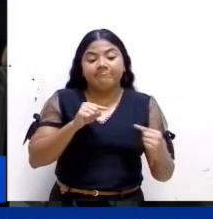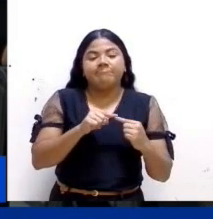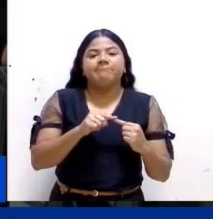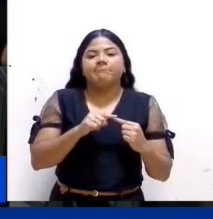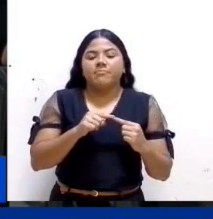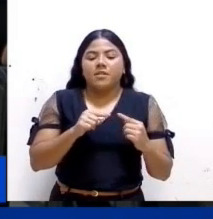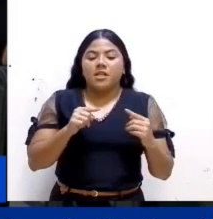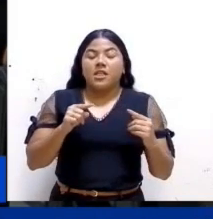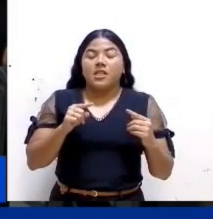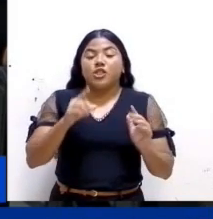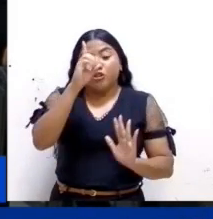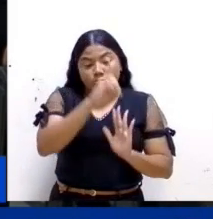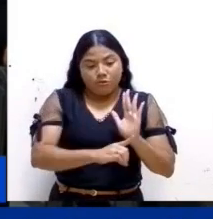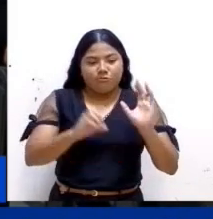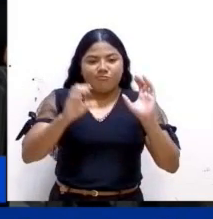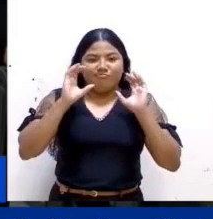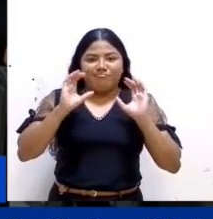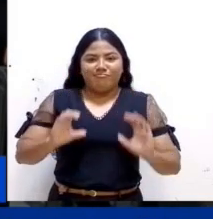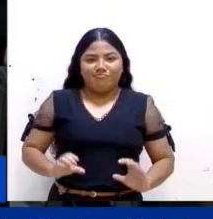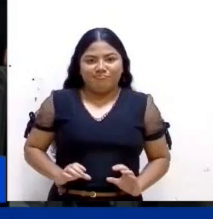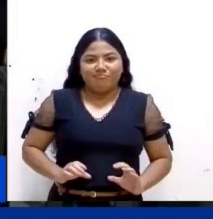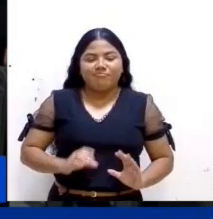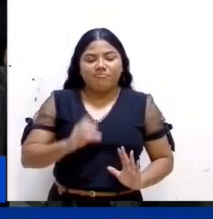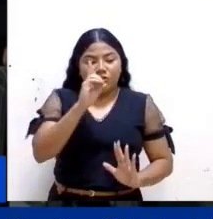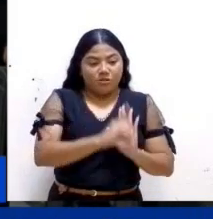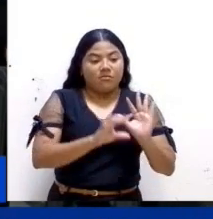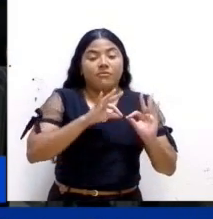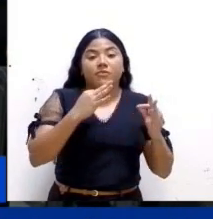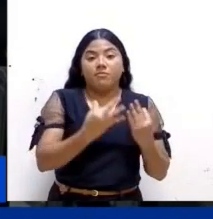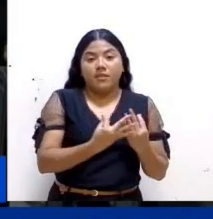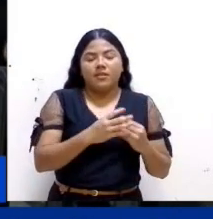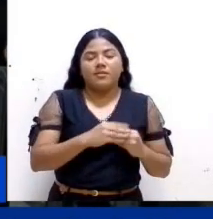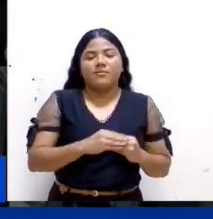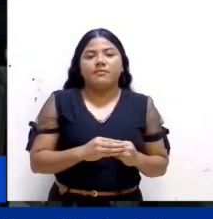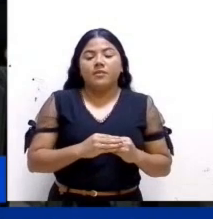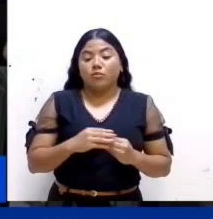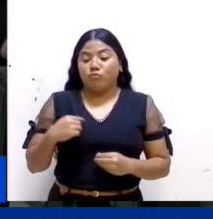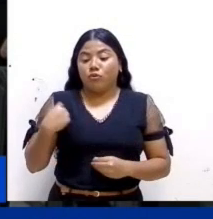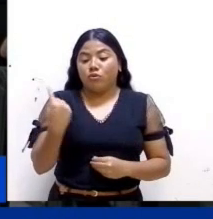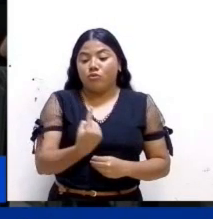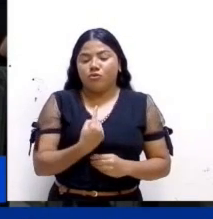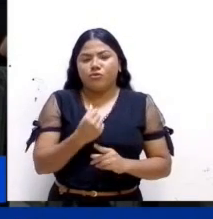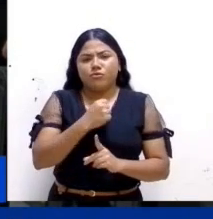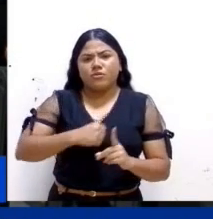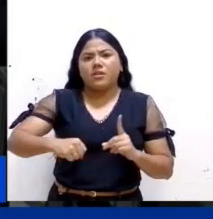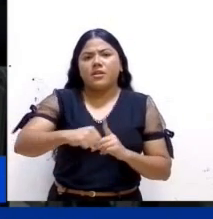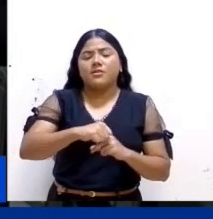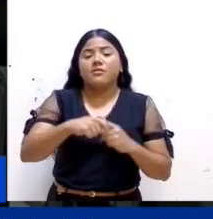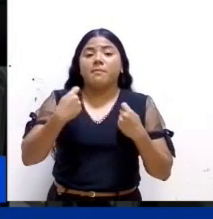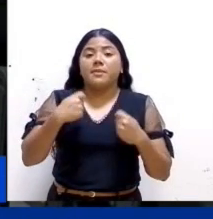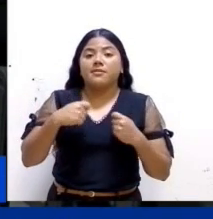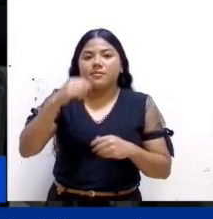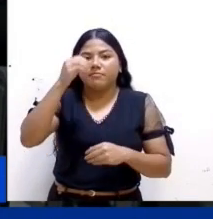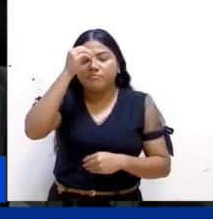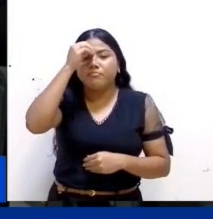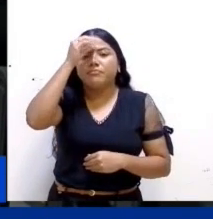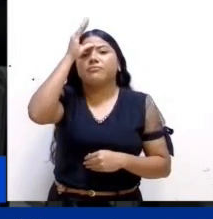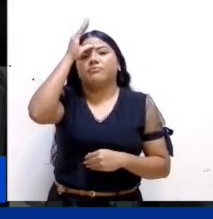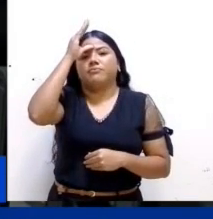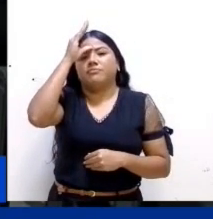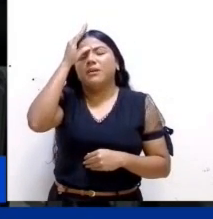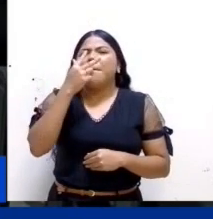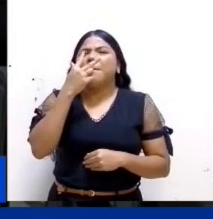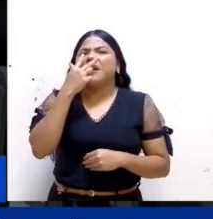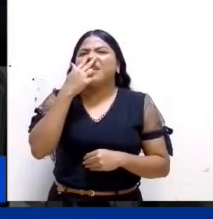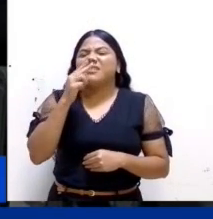tudo, gente. Nós que vivemos em sociedade, temos. Ah, não é só uma palavra bonita que fica na mídia toda hora, não.